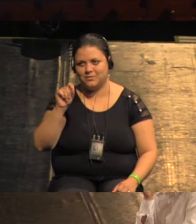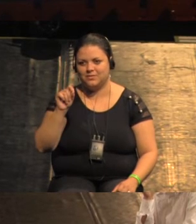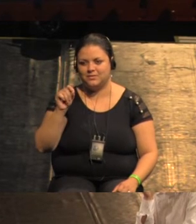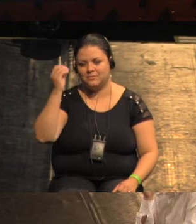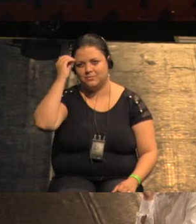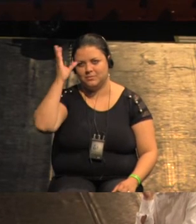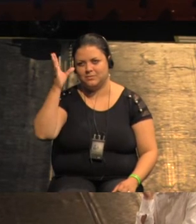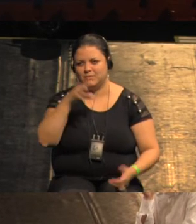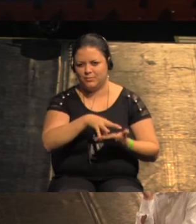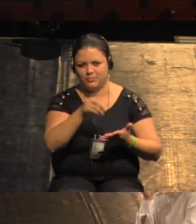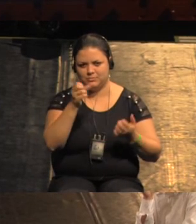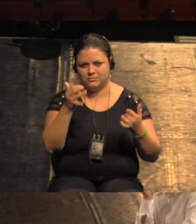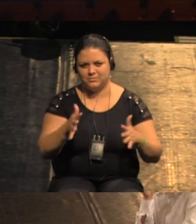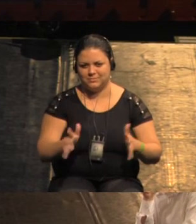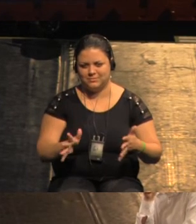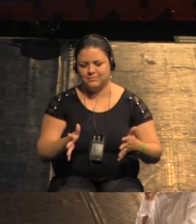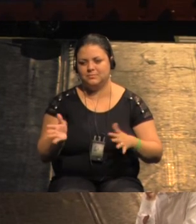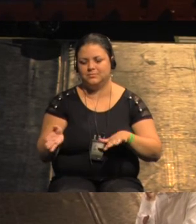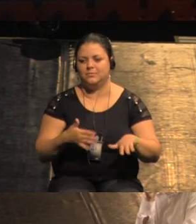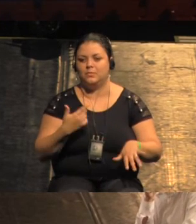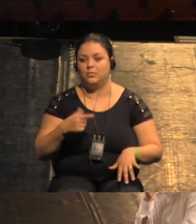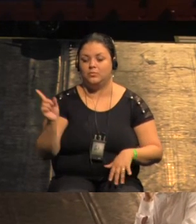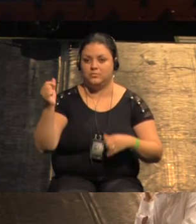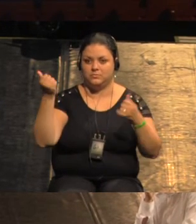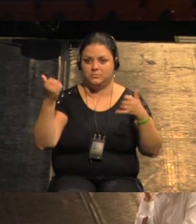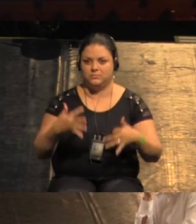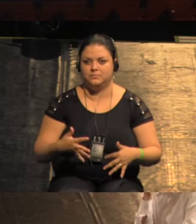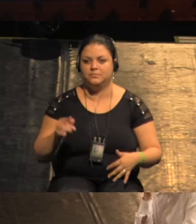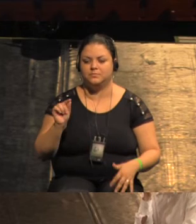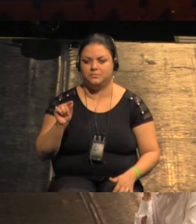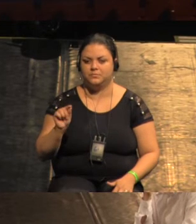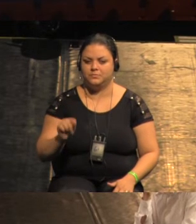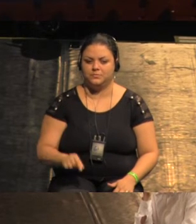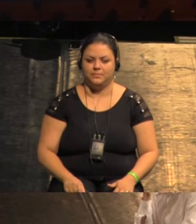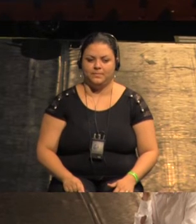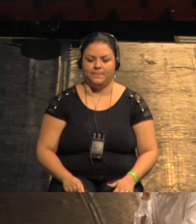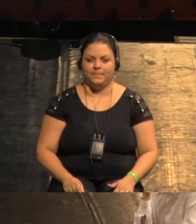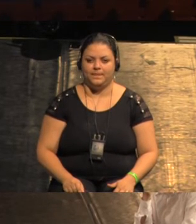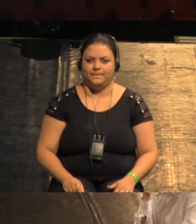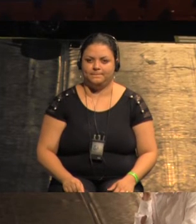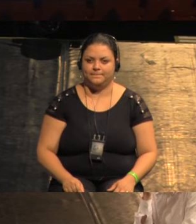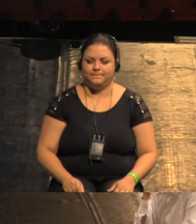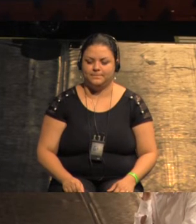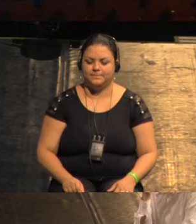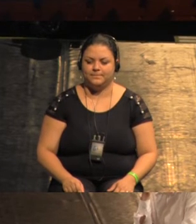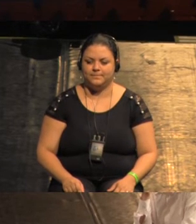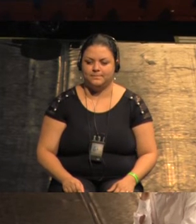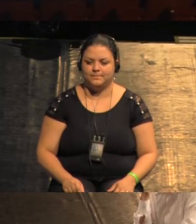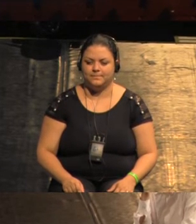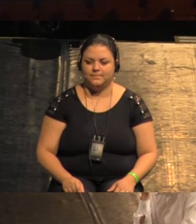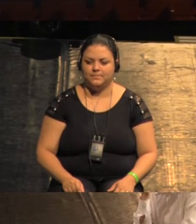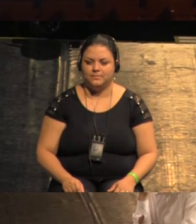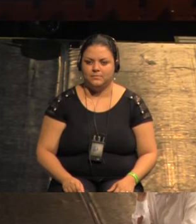me deu branco, a coxinha eu já falei, né? Já falei. Então, a outra maneira que a gente pensou era